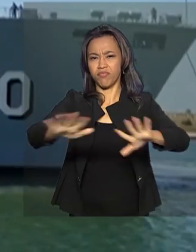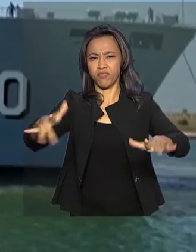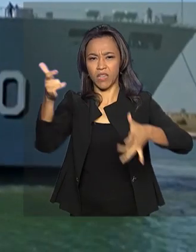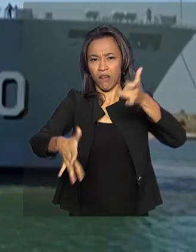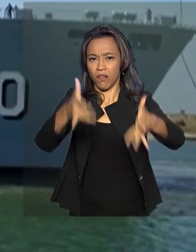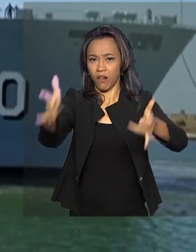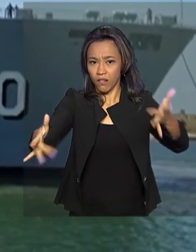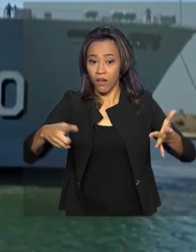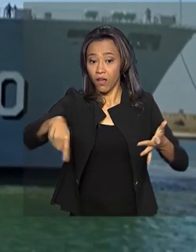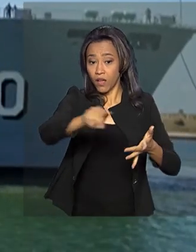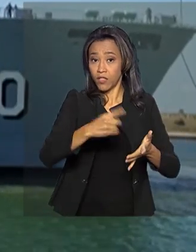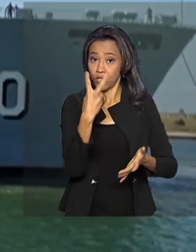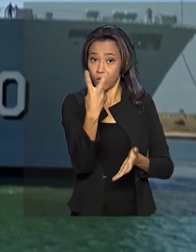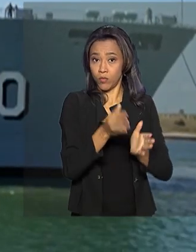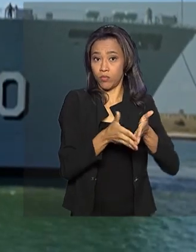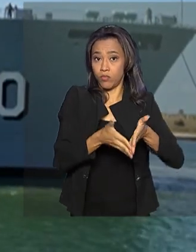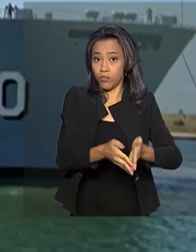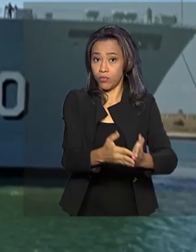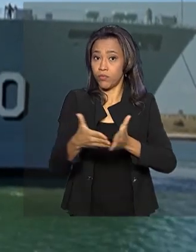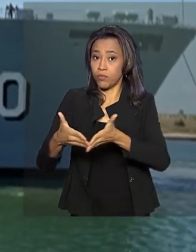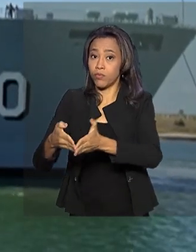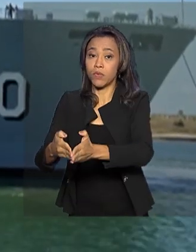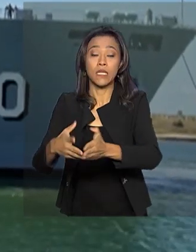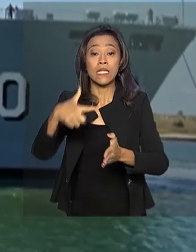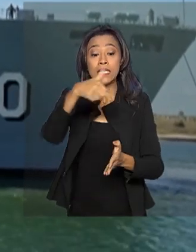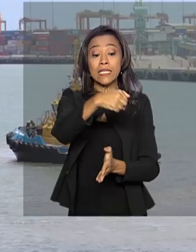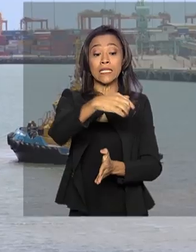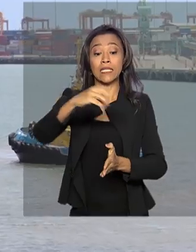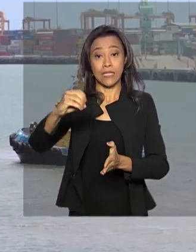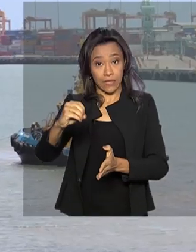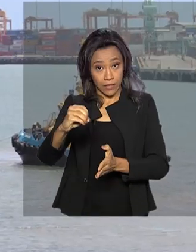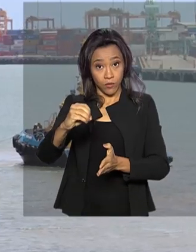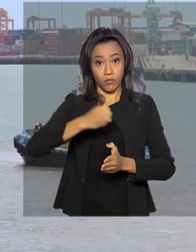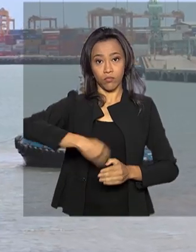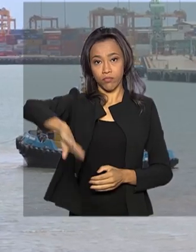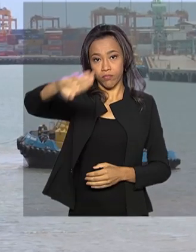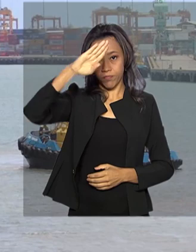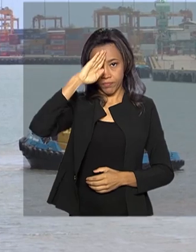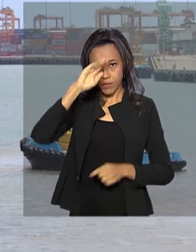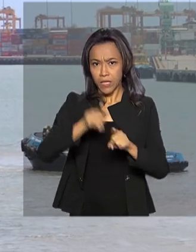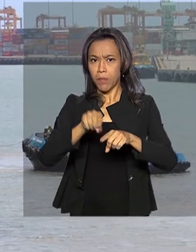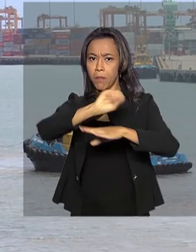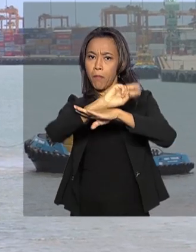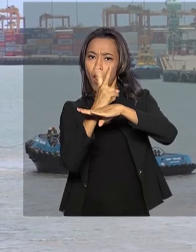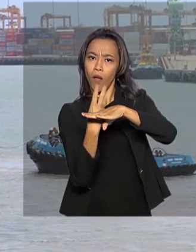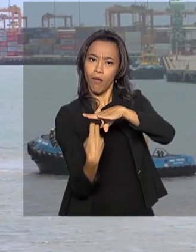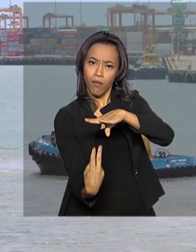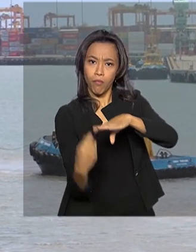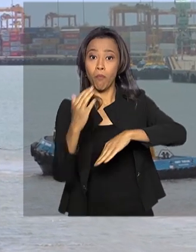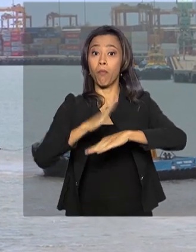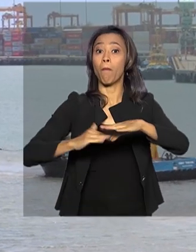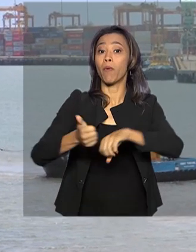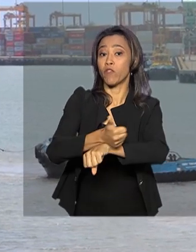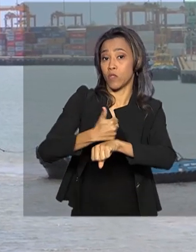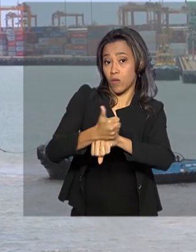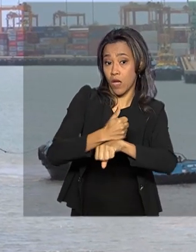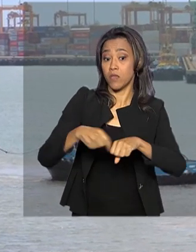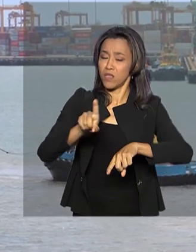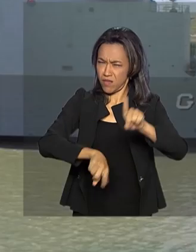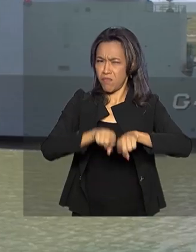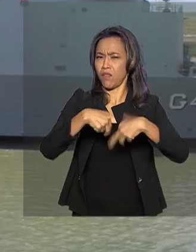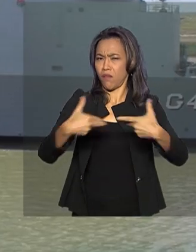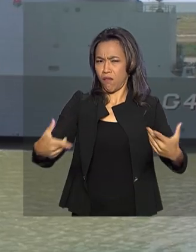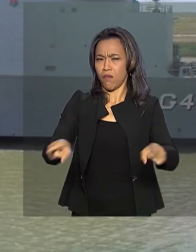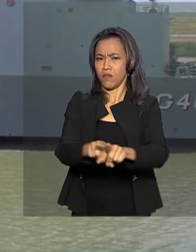As embarcações transportaram cerca de 700 fuzileiros navais e mergulhadores, além de viaturas e equipamentos.